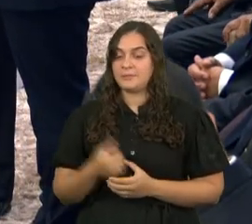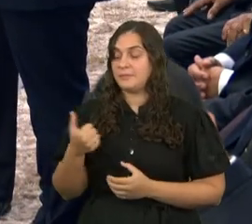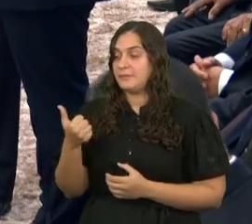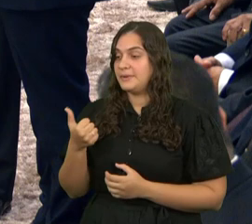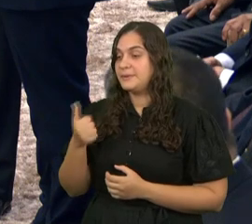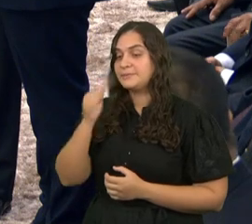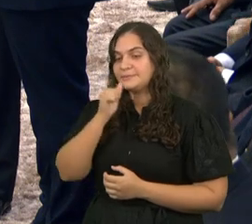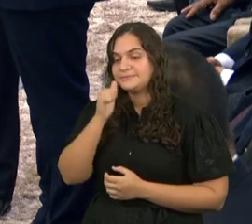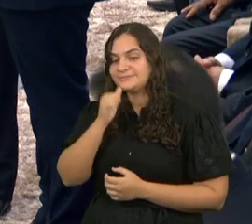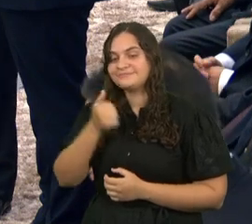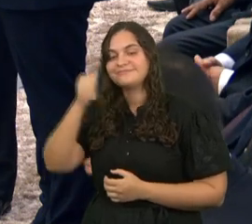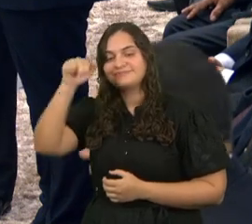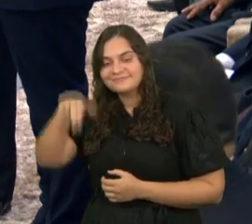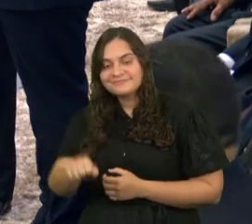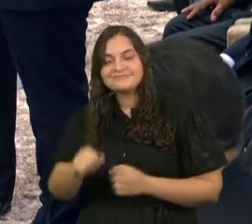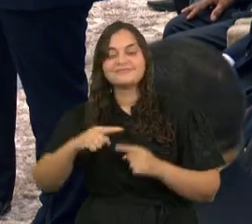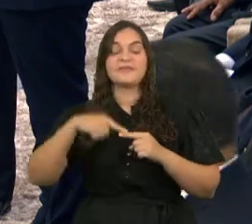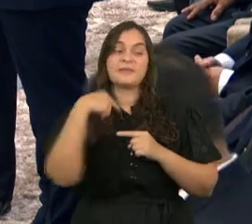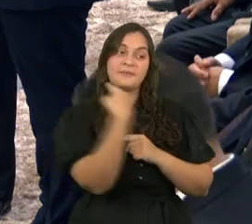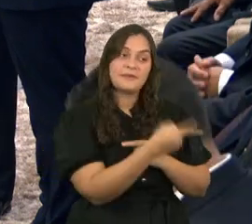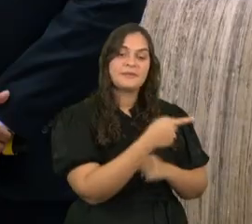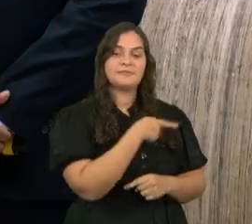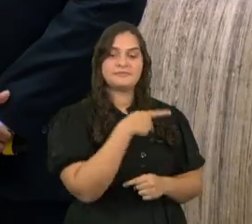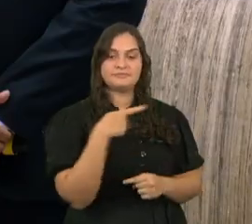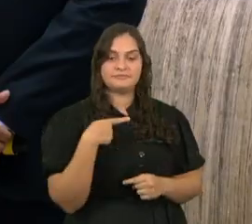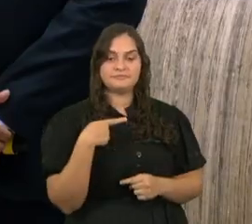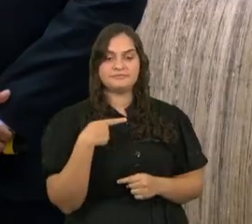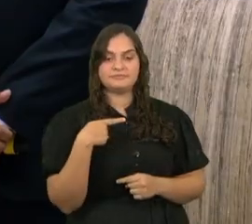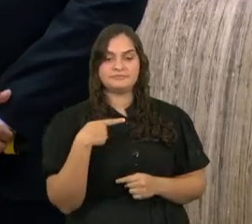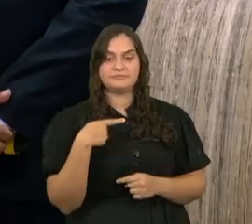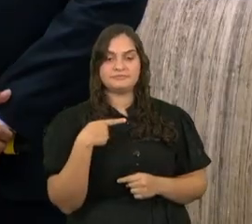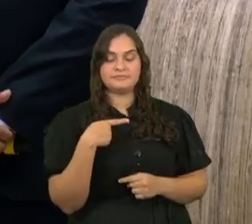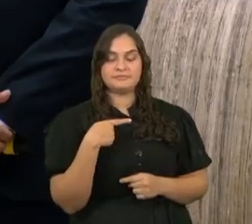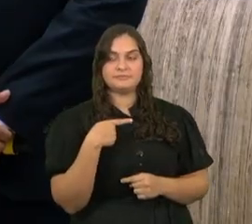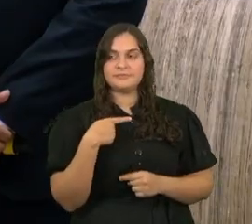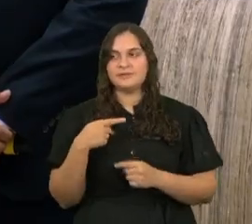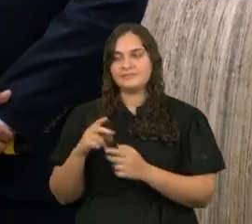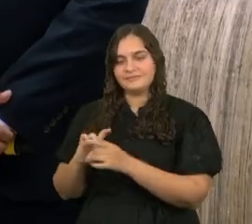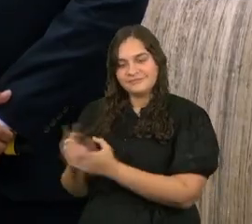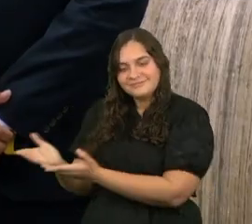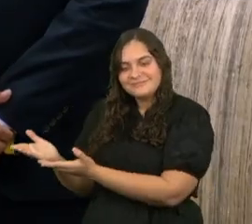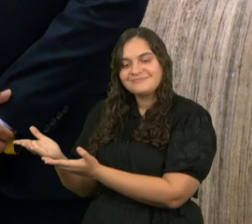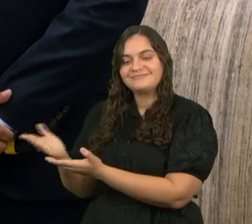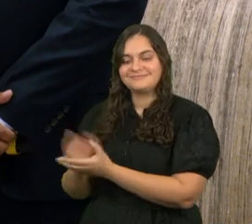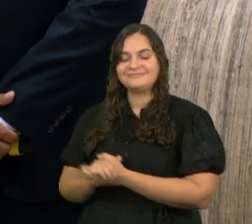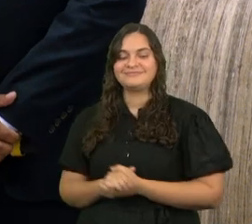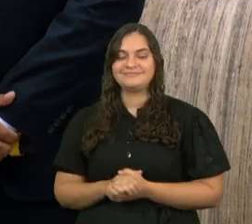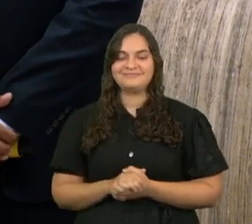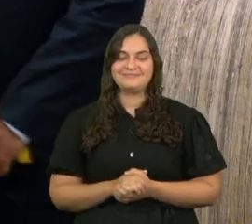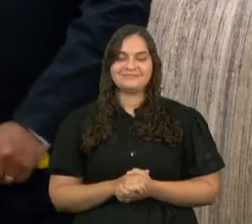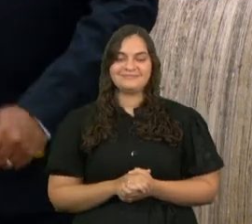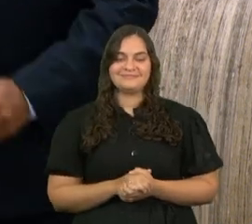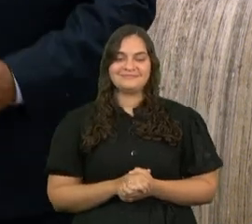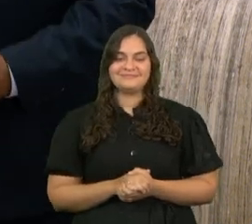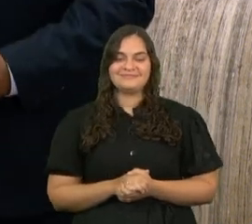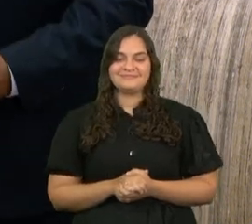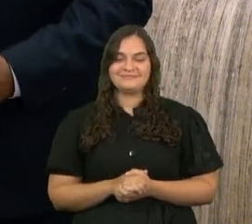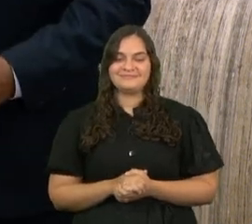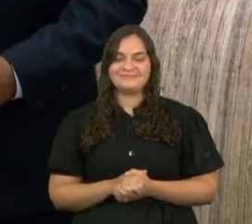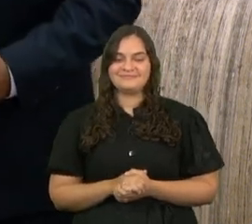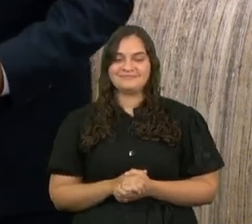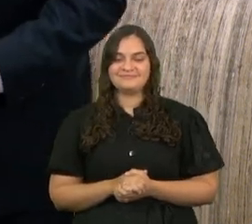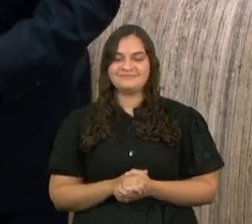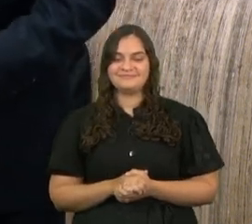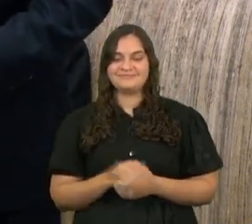depois o pastor Jefferson. Ela quer que primeiro seja ele. Muito bem, então, amém. Porque ele é pastor e a senhora é